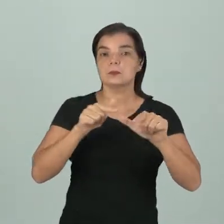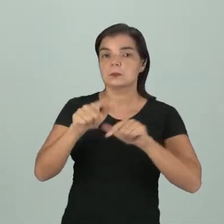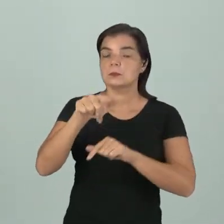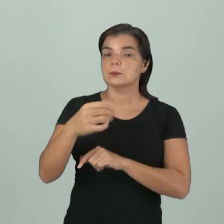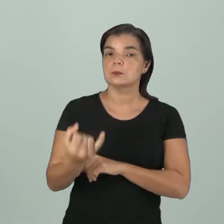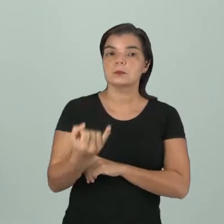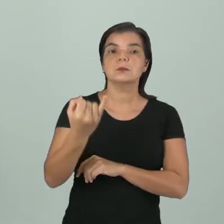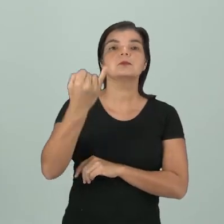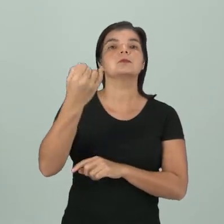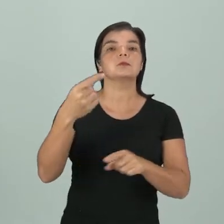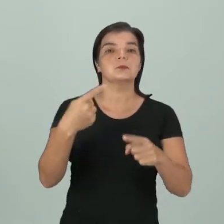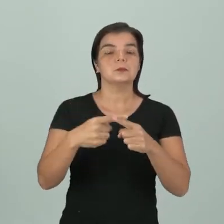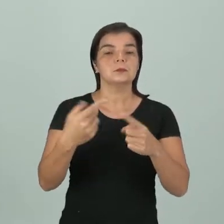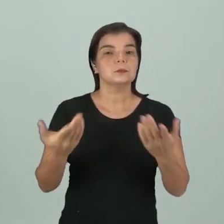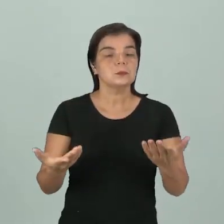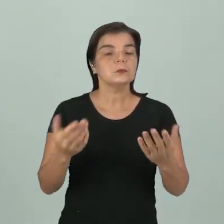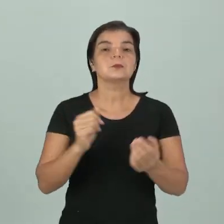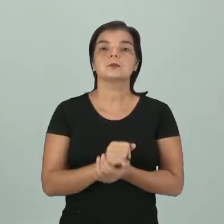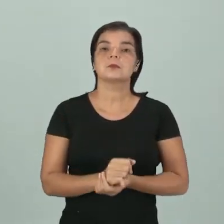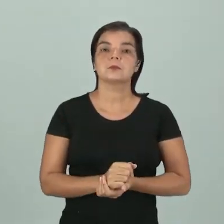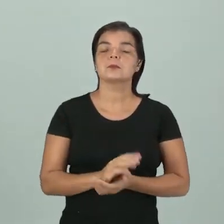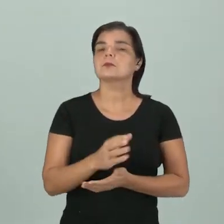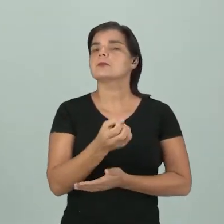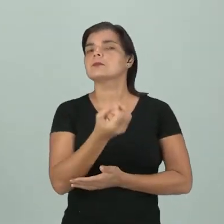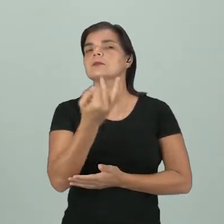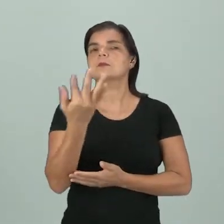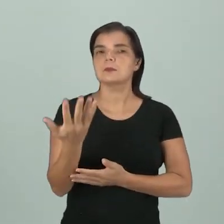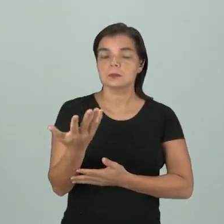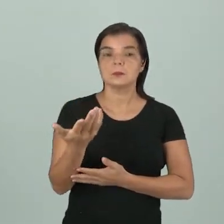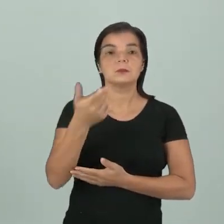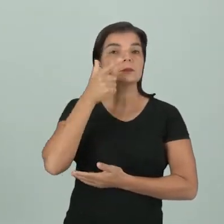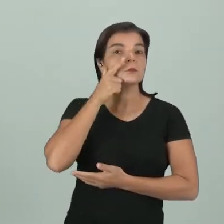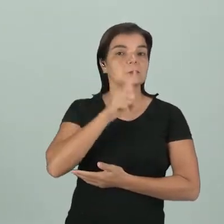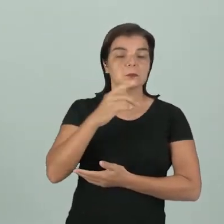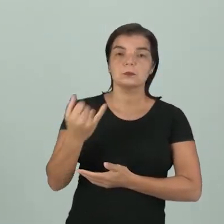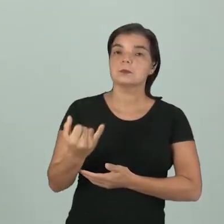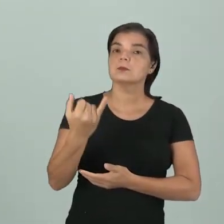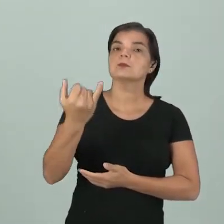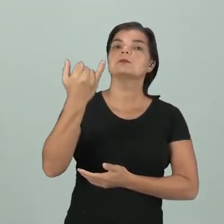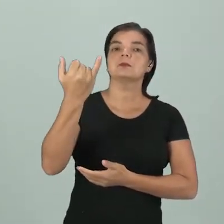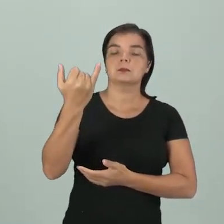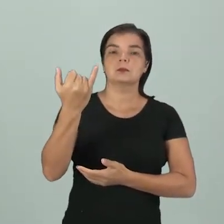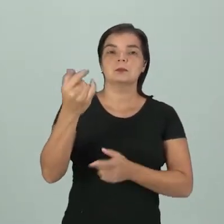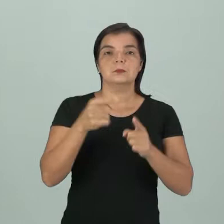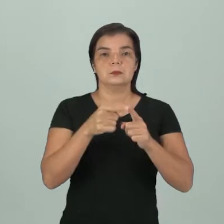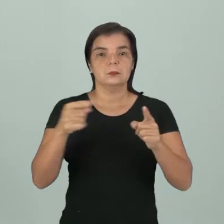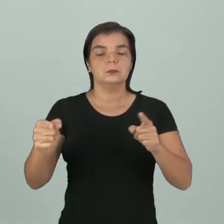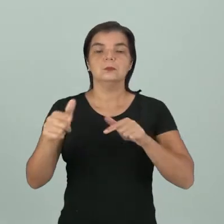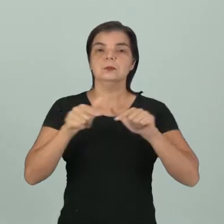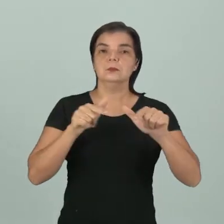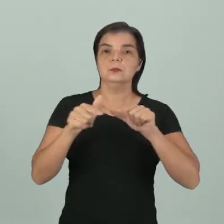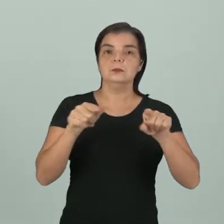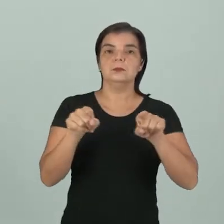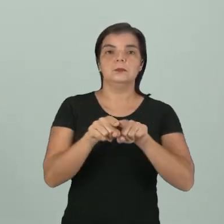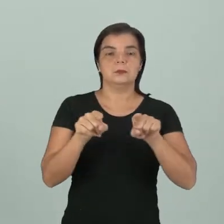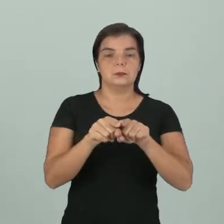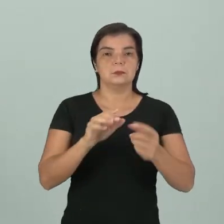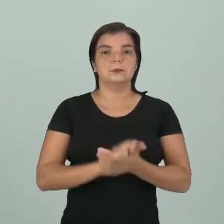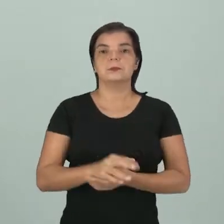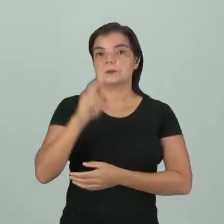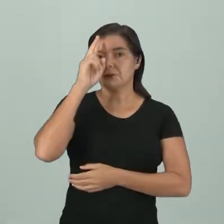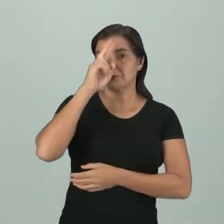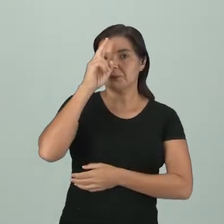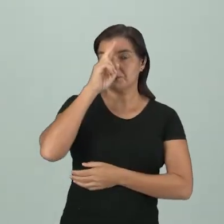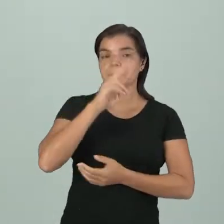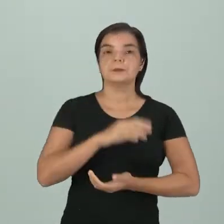trabalho é importante e quais foram as maiores conquistas nesse âmbito do trabalho ao longo da nossa